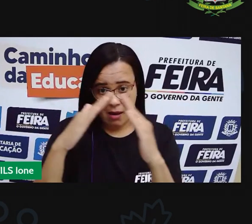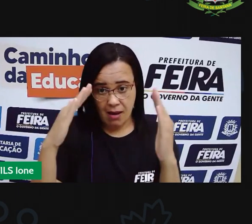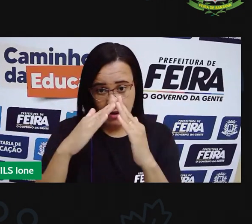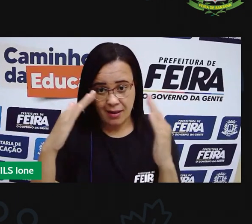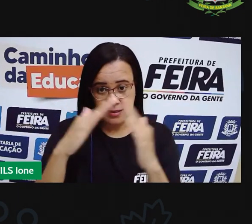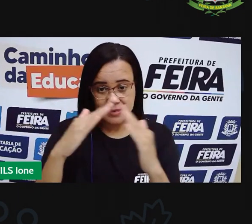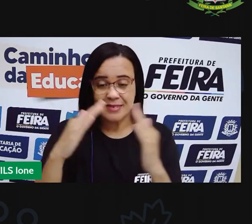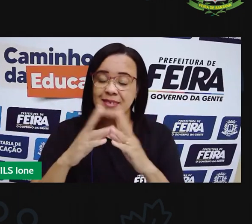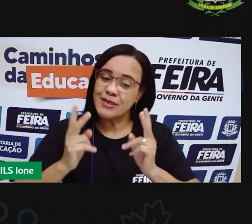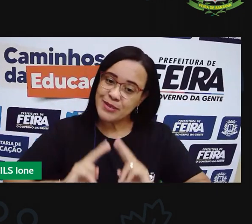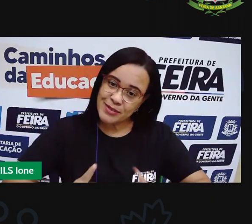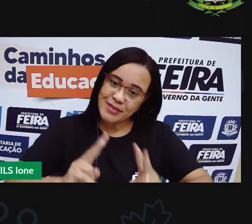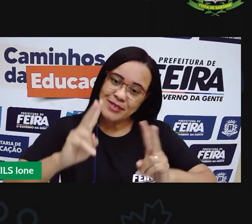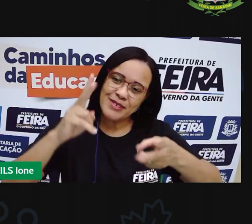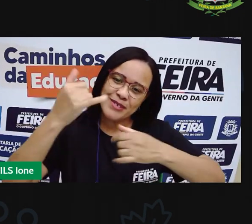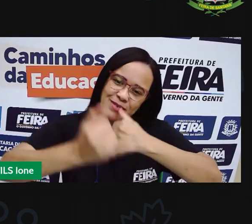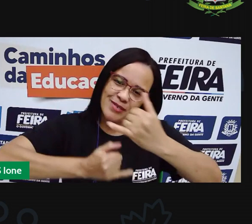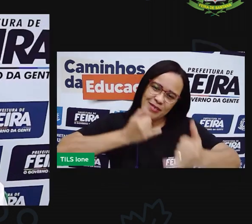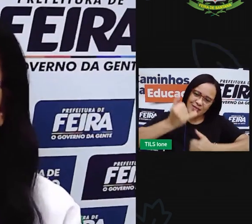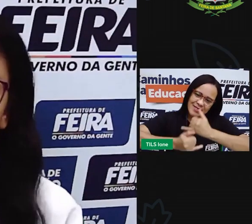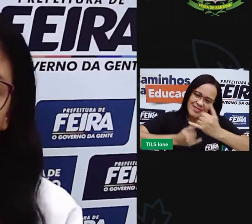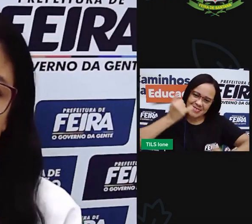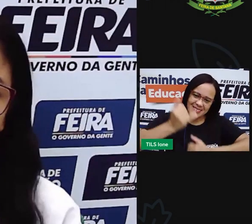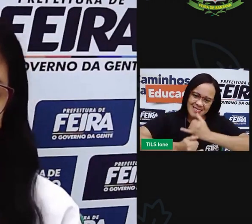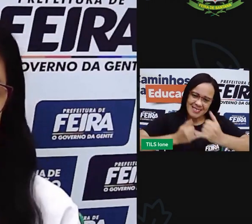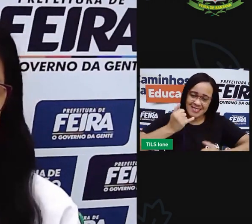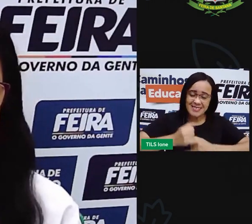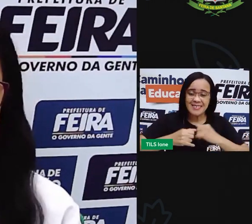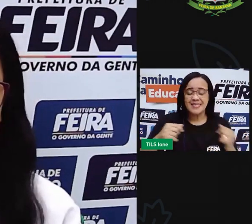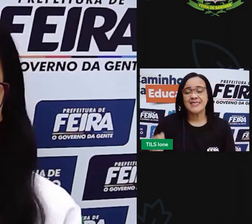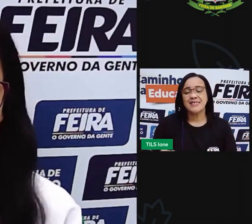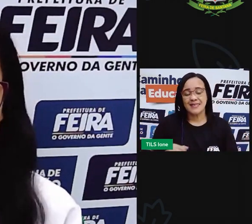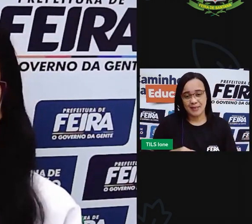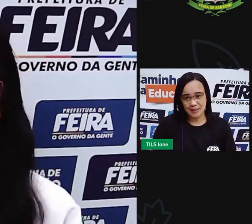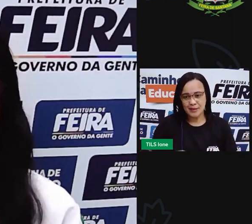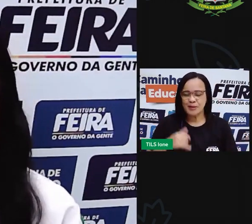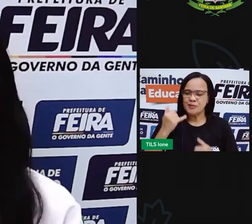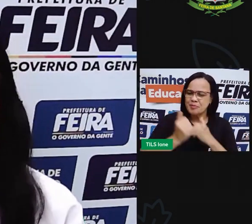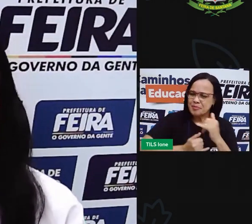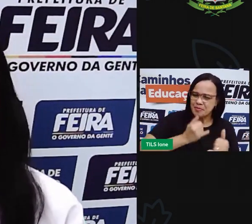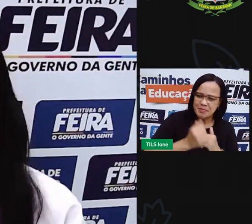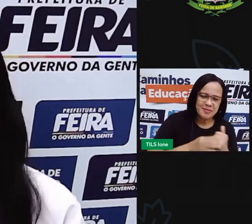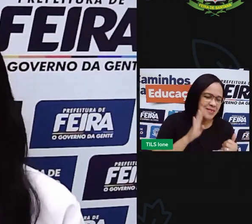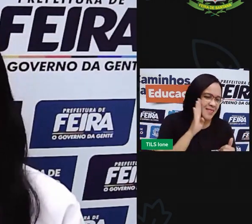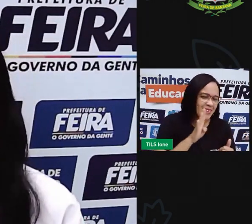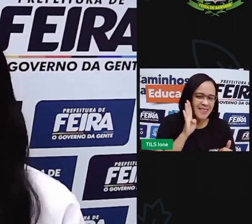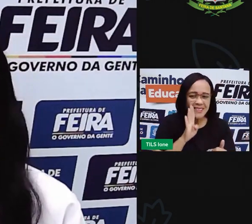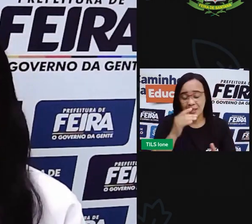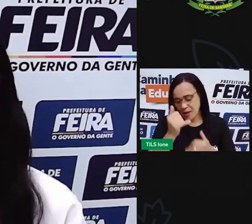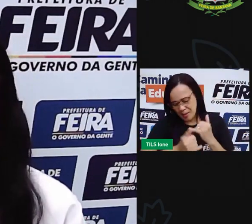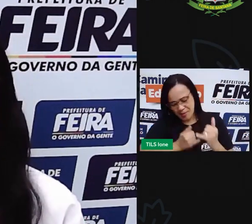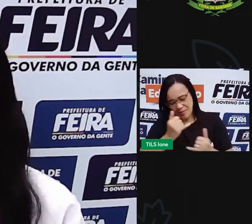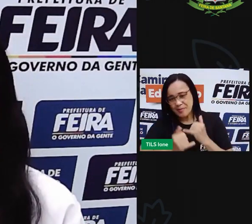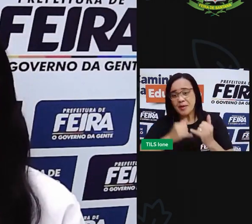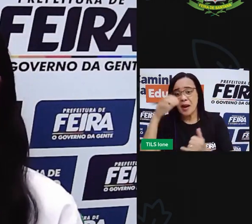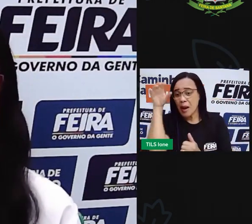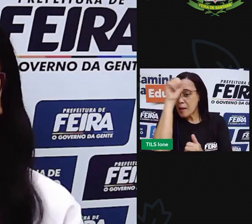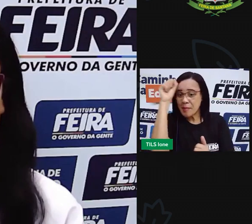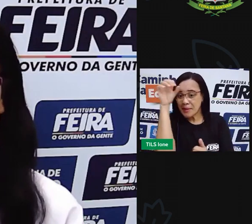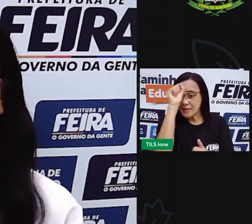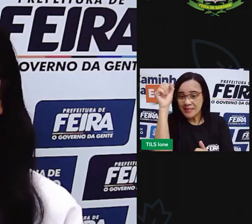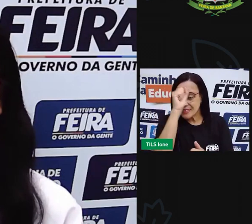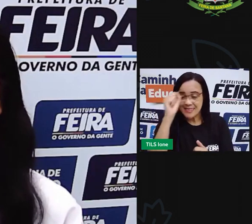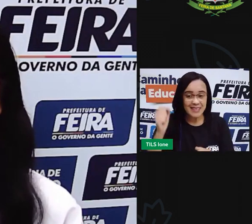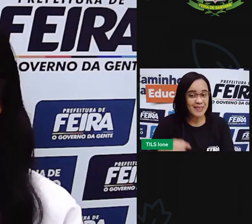casa, continuar com esse jogo. E você vai se divertir, brincando e aprendendo ao